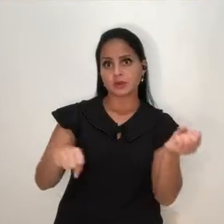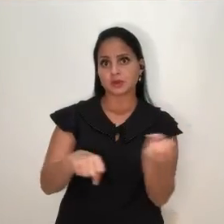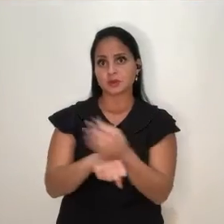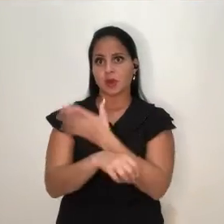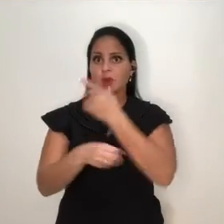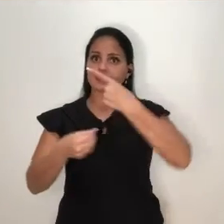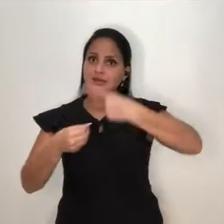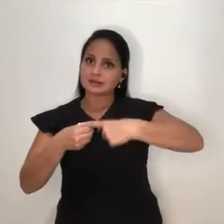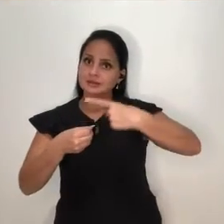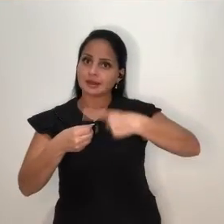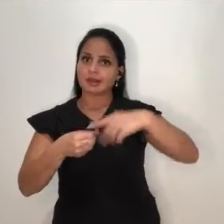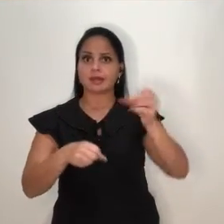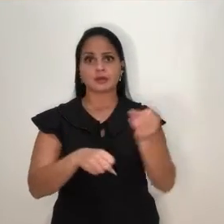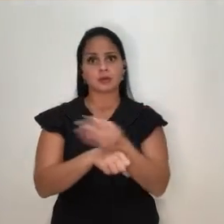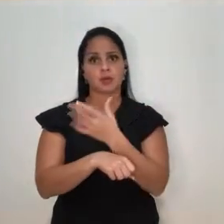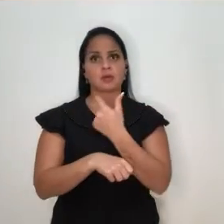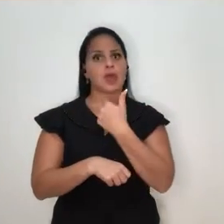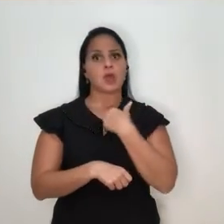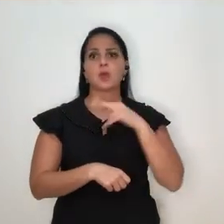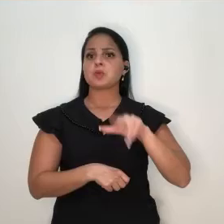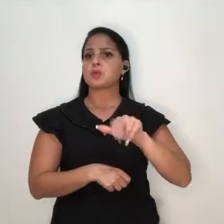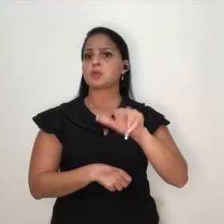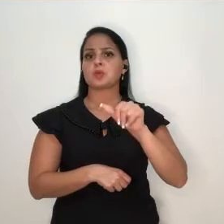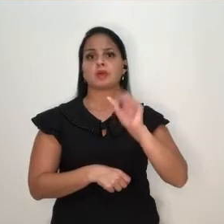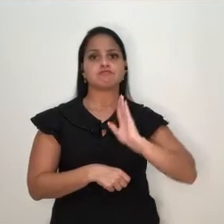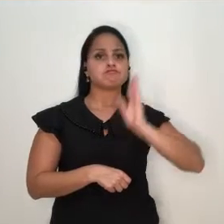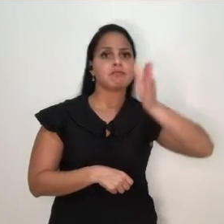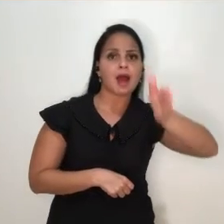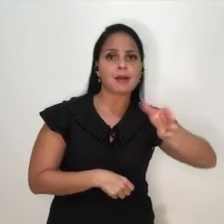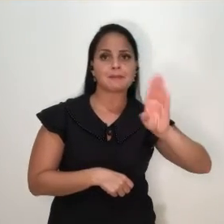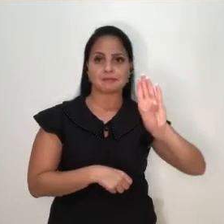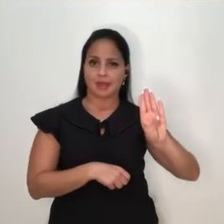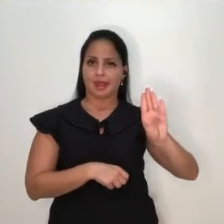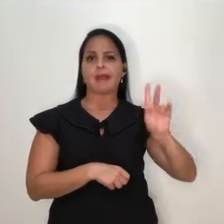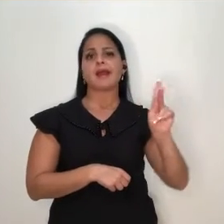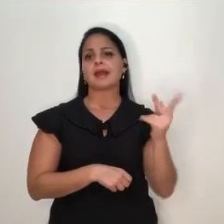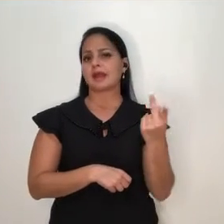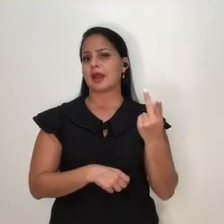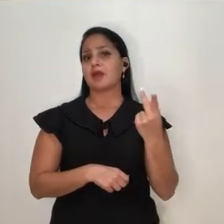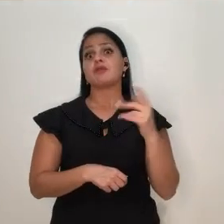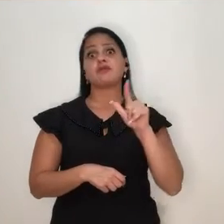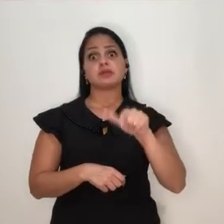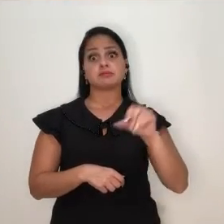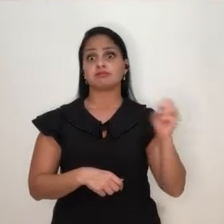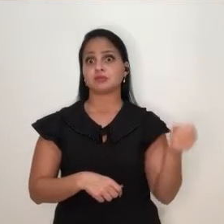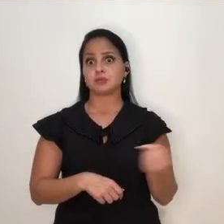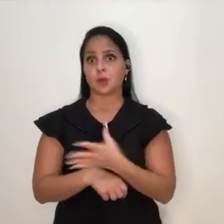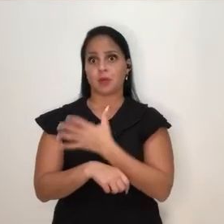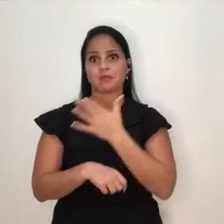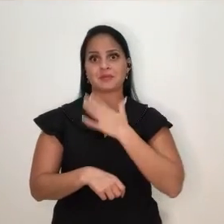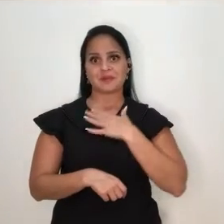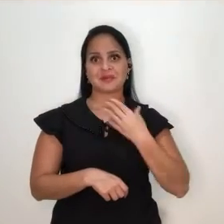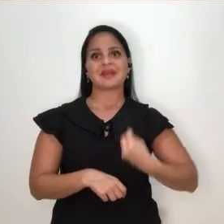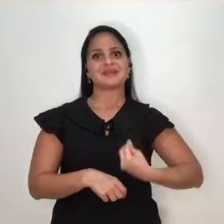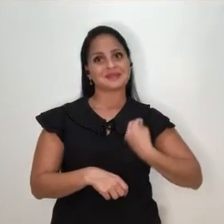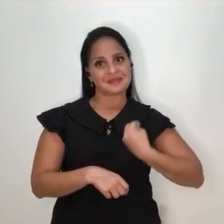para uma cidade nova. Eu nunca tinha ido a Belo Horizonte, então foi totalmente novo para mim, eu só